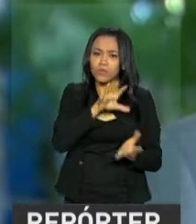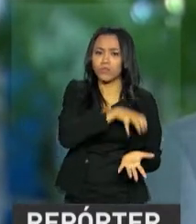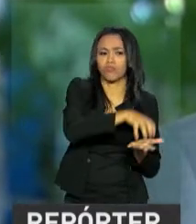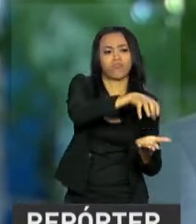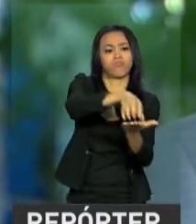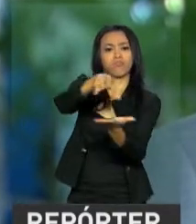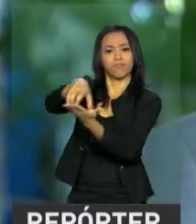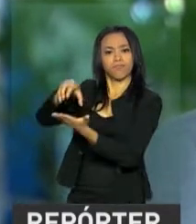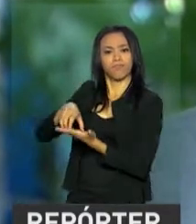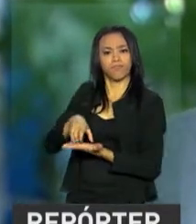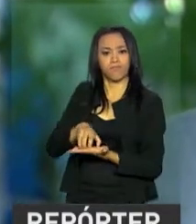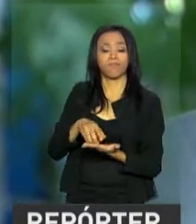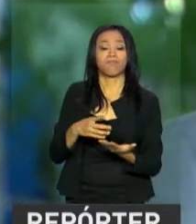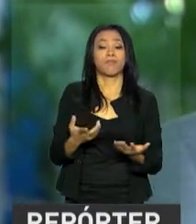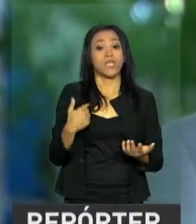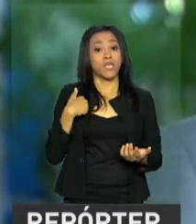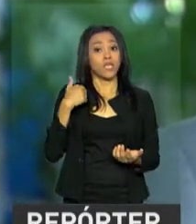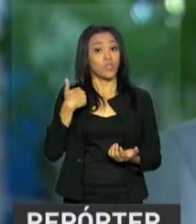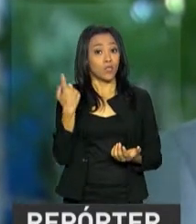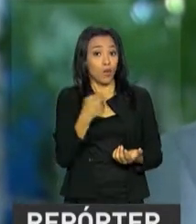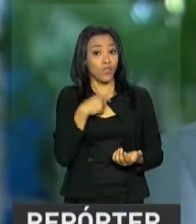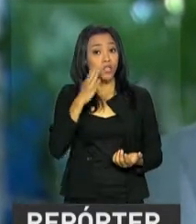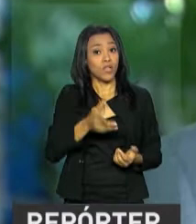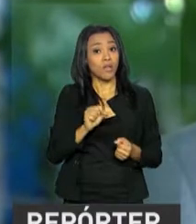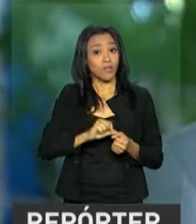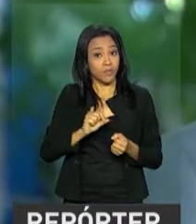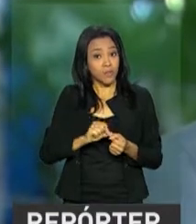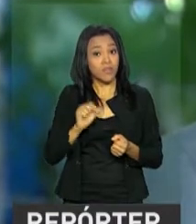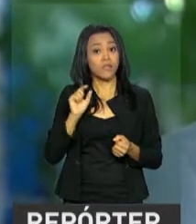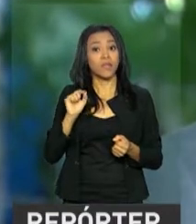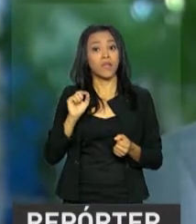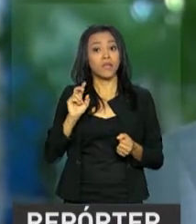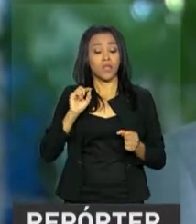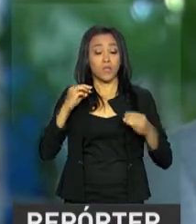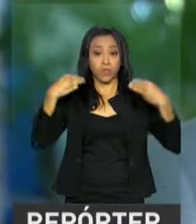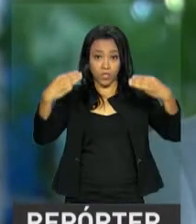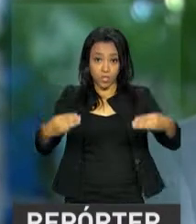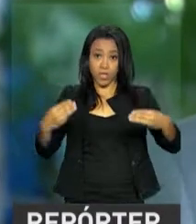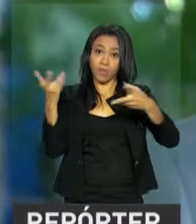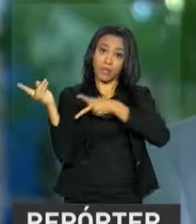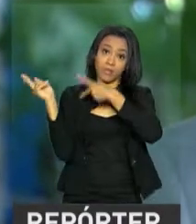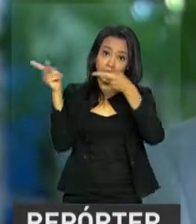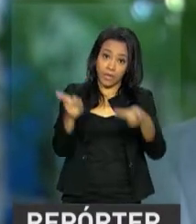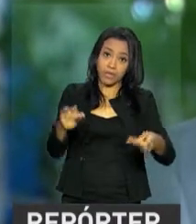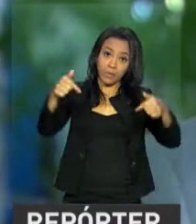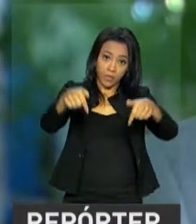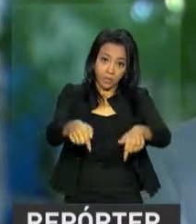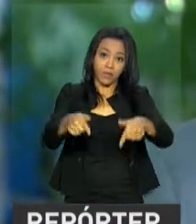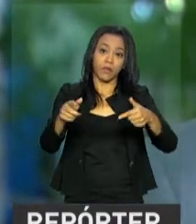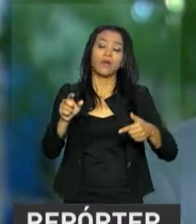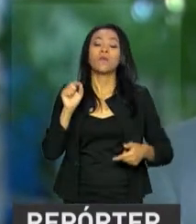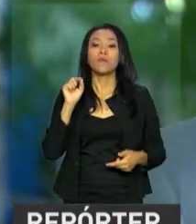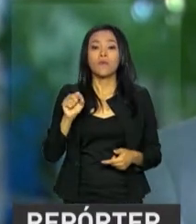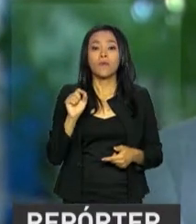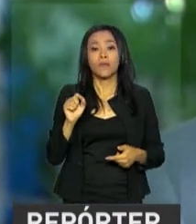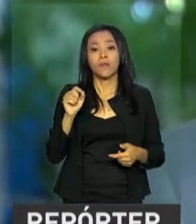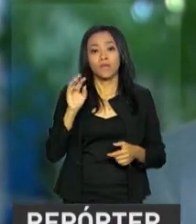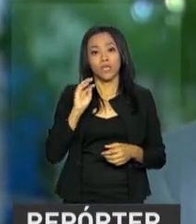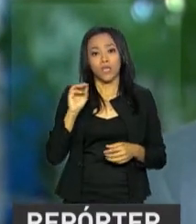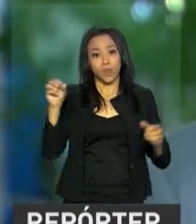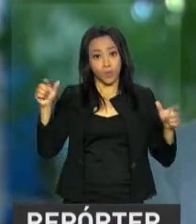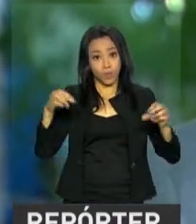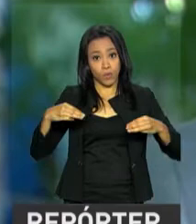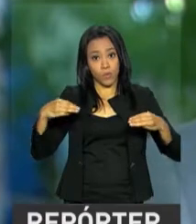e principalmente o que a gente vinha fazendo lá no Ministério, está trazendo para esse processo aqui, que é a integração do meio